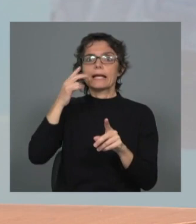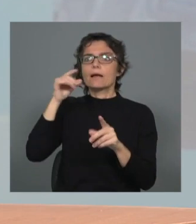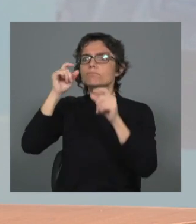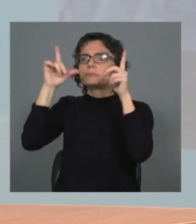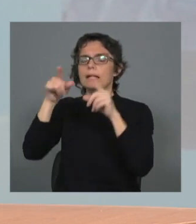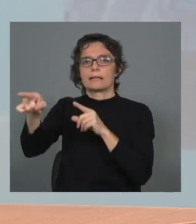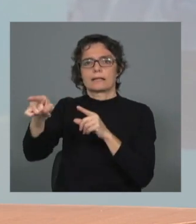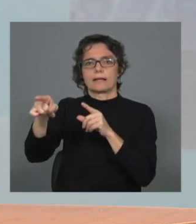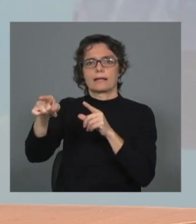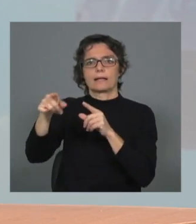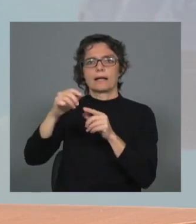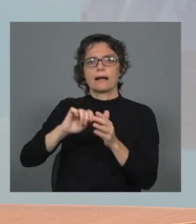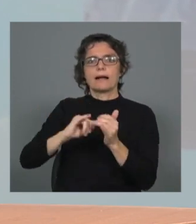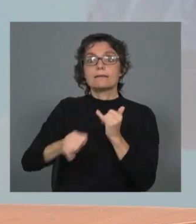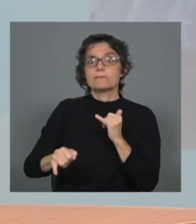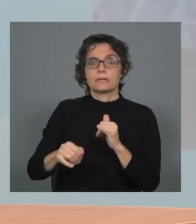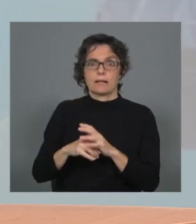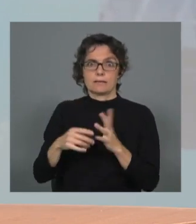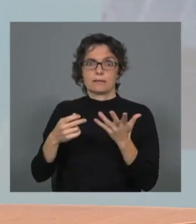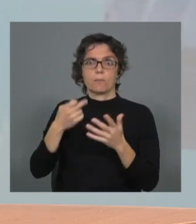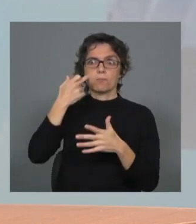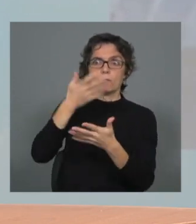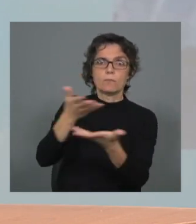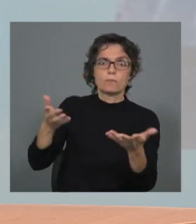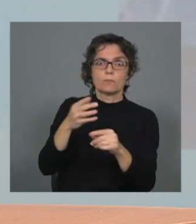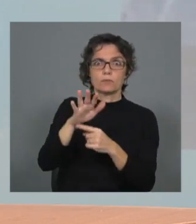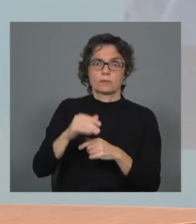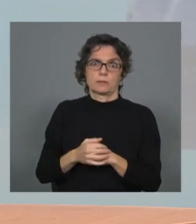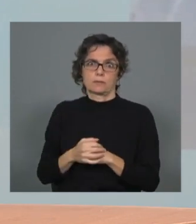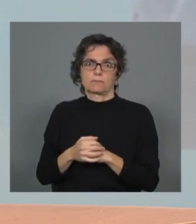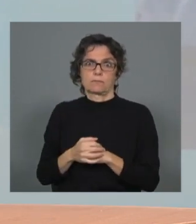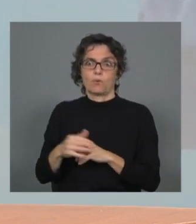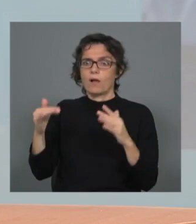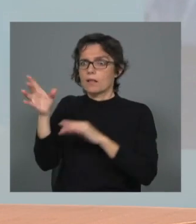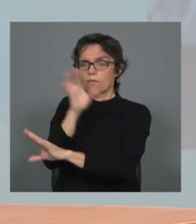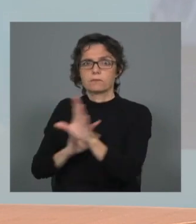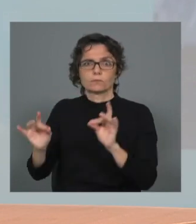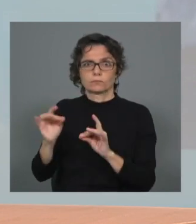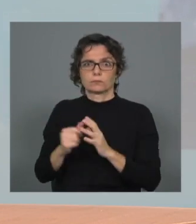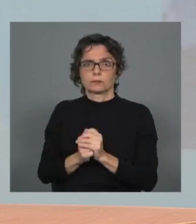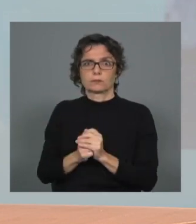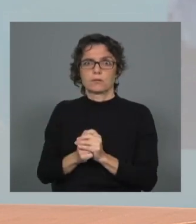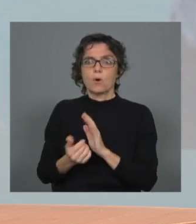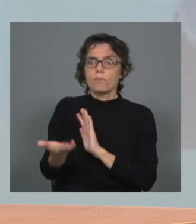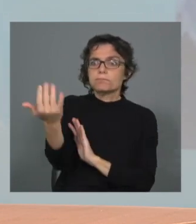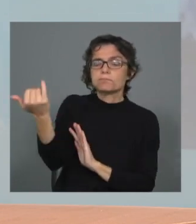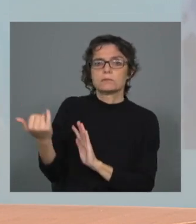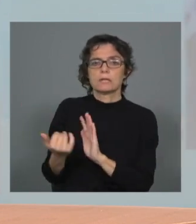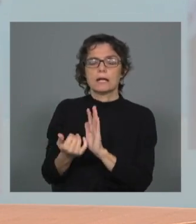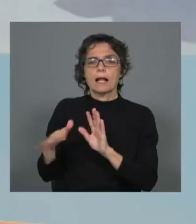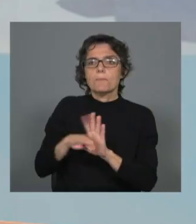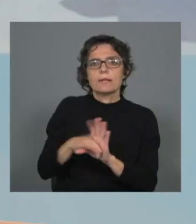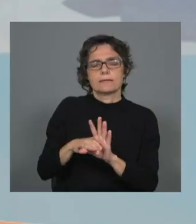e no mundo, sobretudo a ameaça do populismo, e chamar a atenção para a necessidade de uma participação efetiva de toda a gente. Porque aquilo que